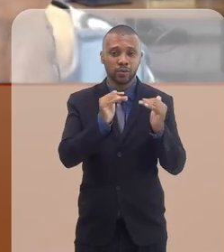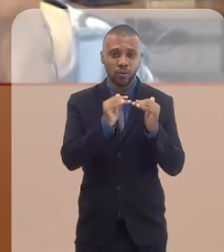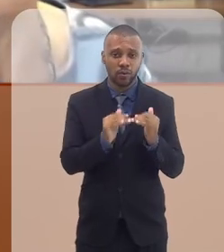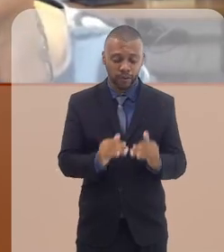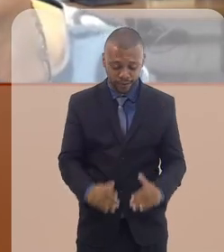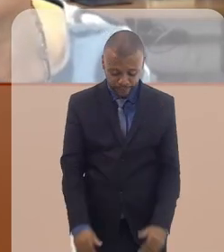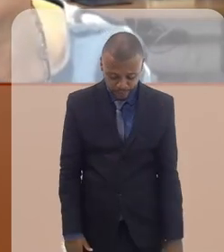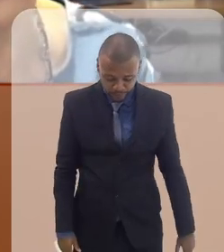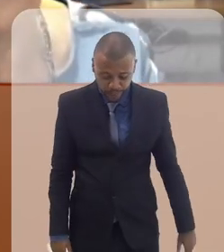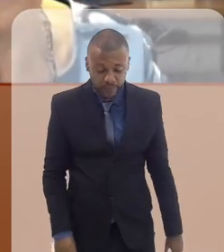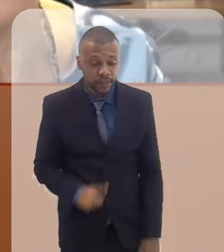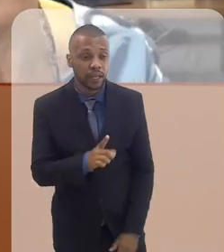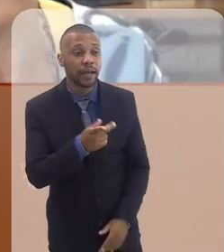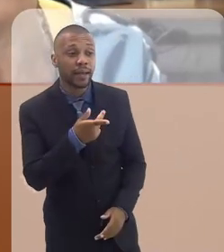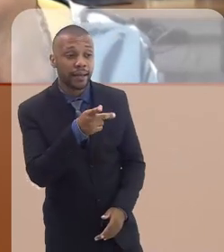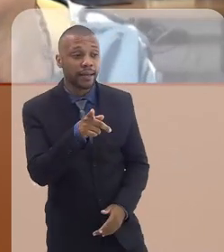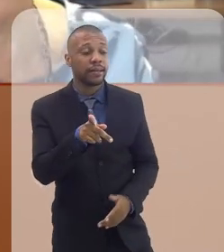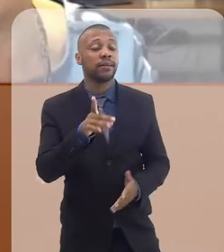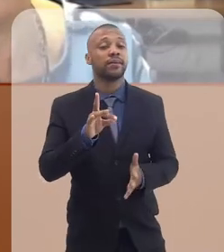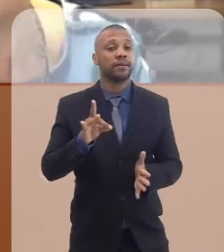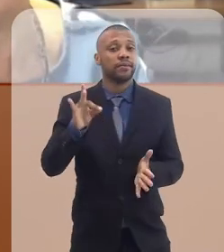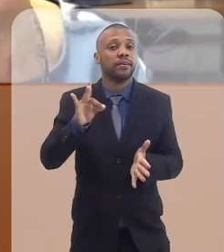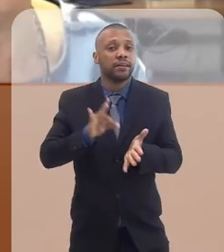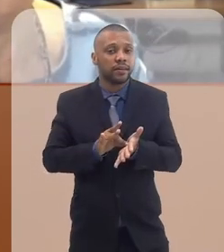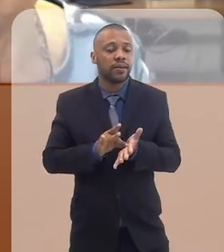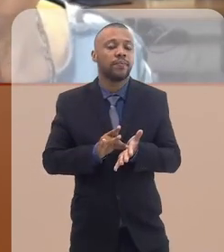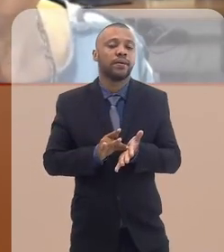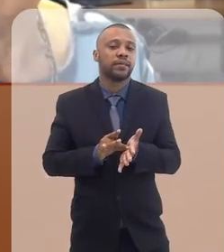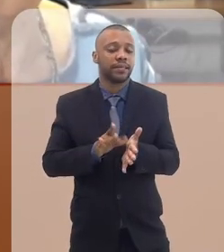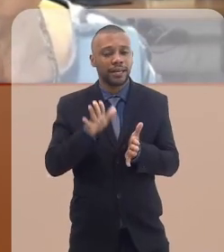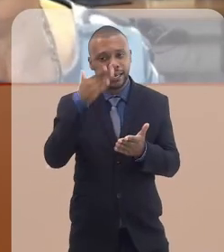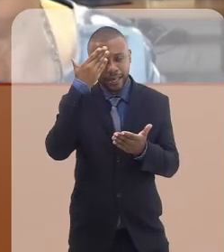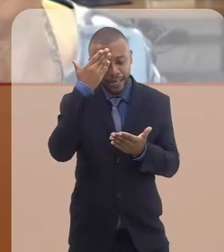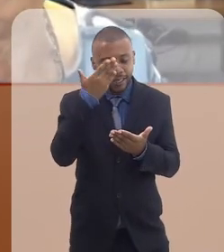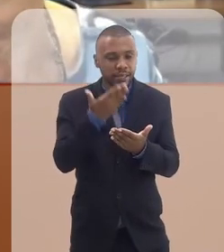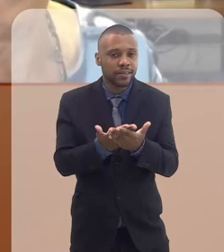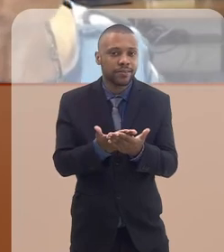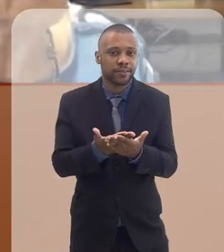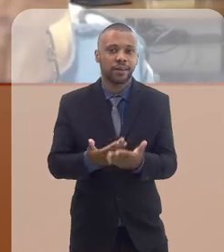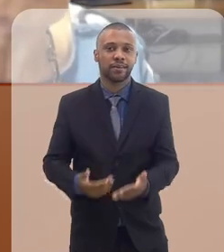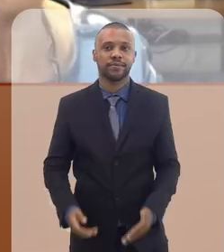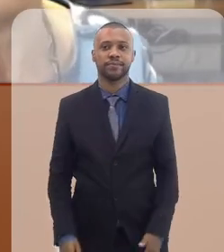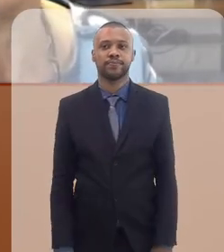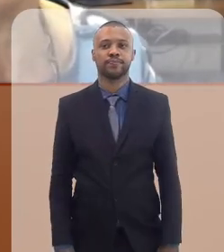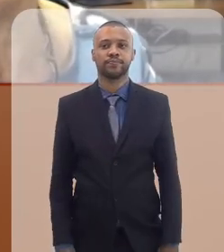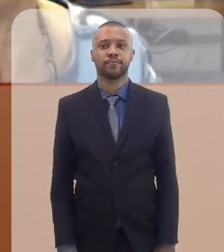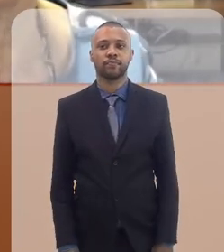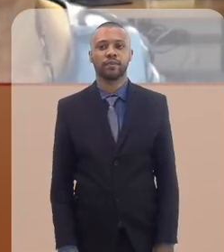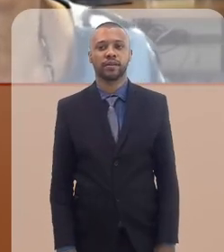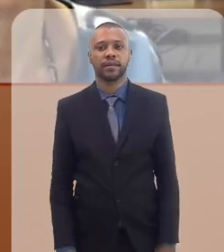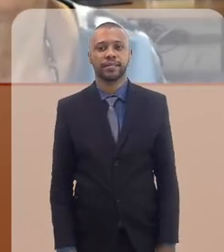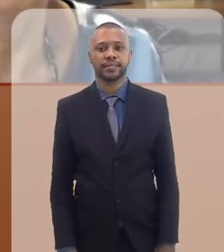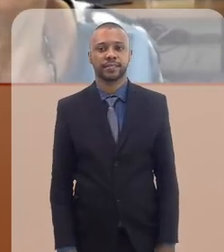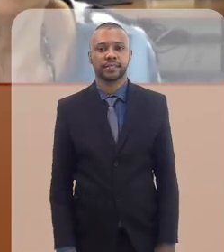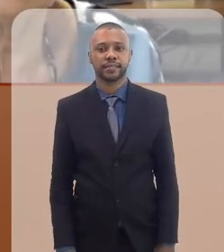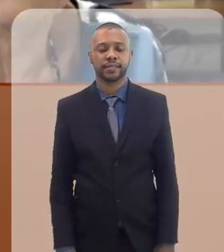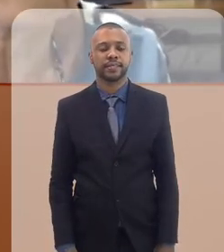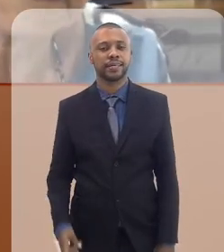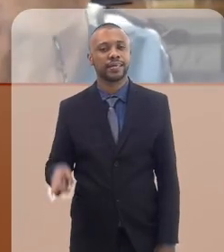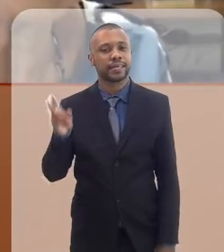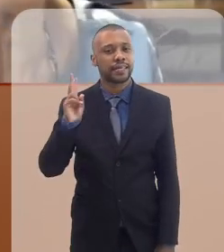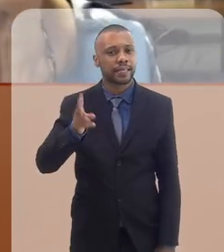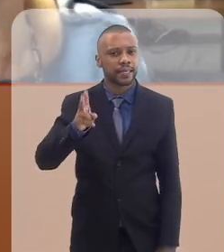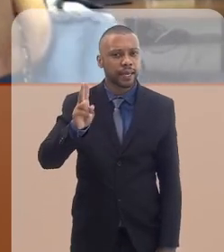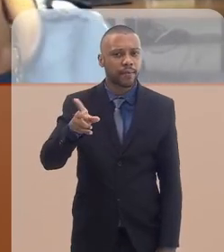É verdade, isso é verdade. Ele realmente, ele acreditava.